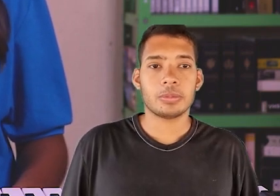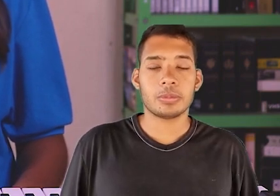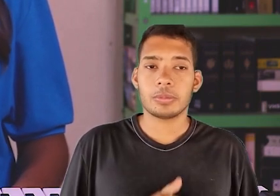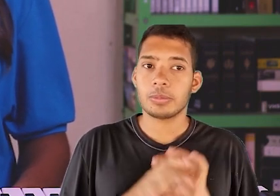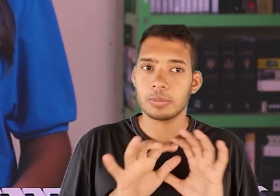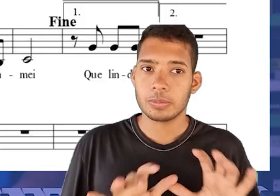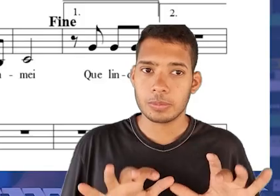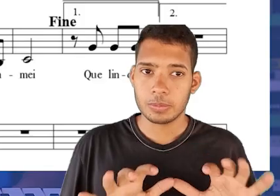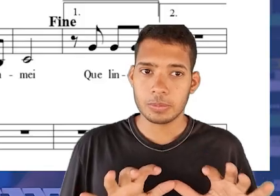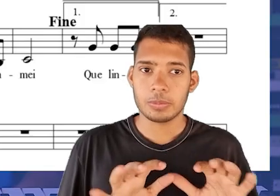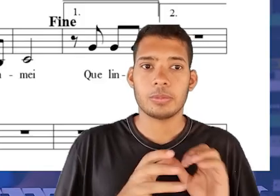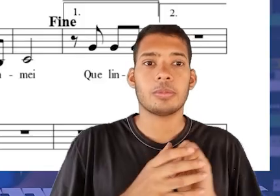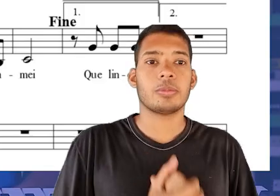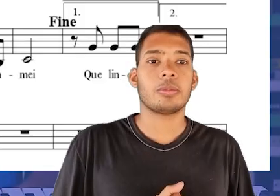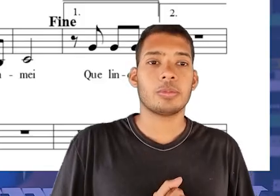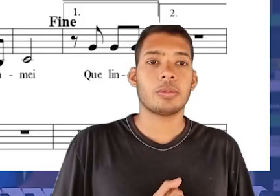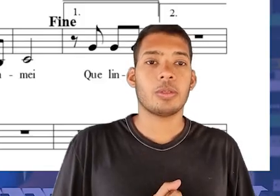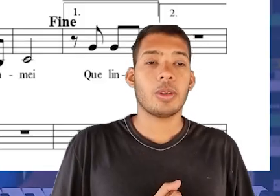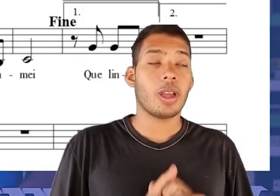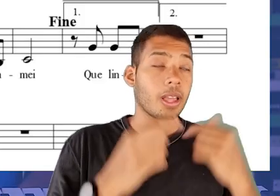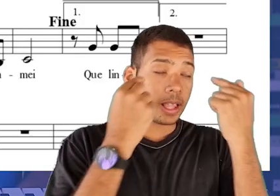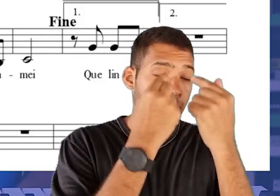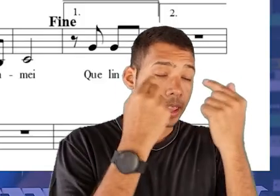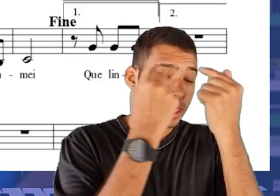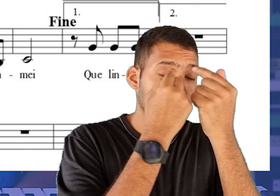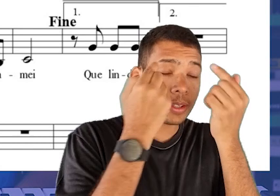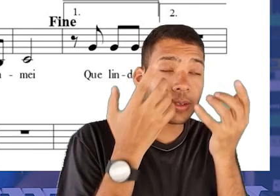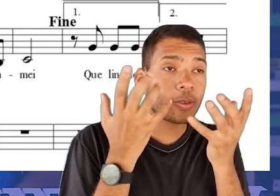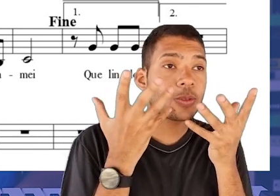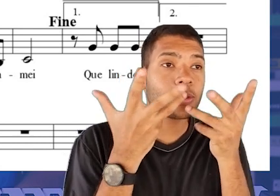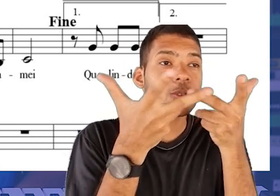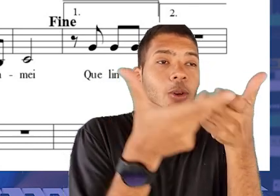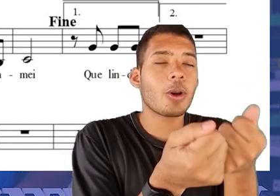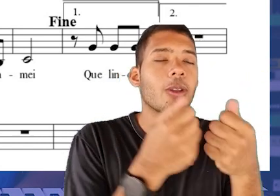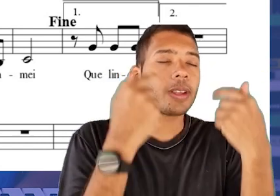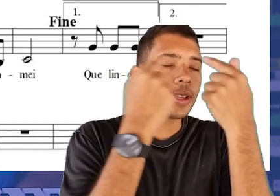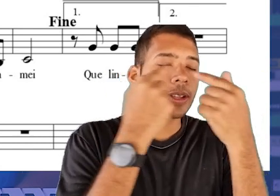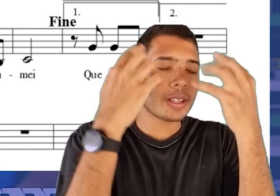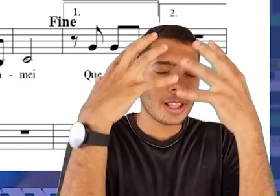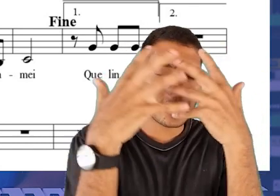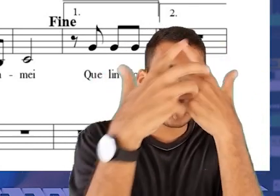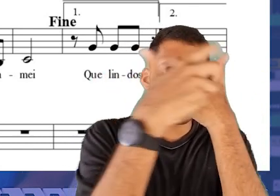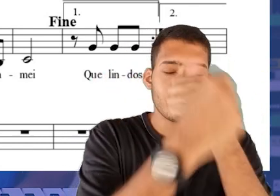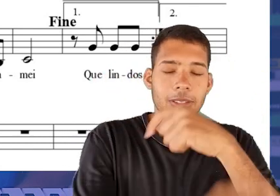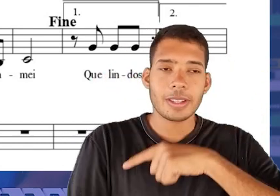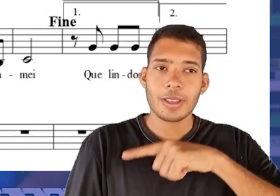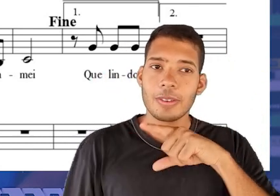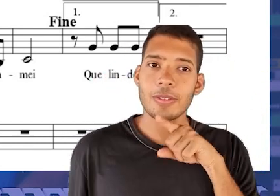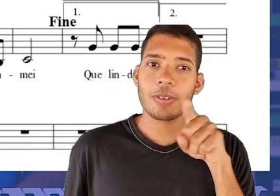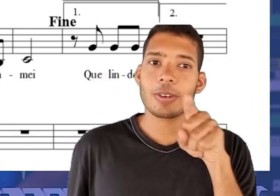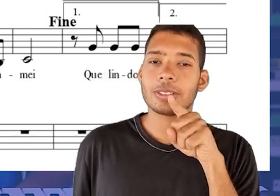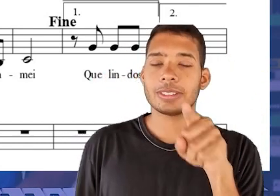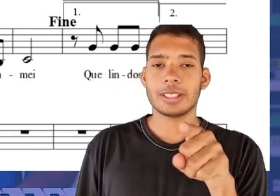Canção. Que lindos olhos, que lindos olhos tem você,